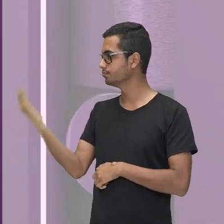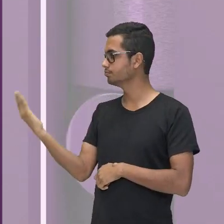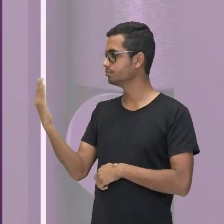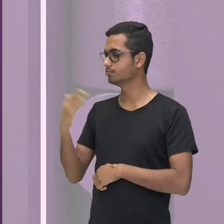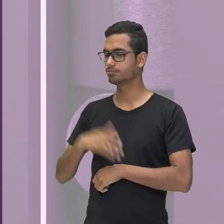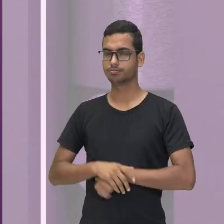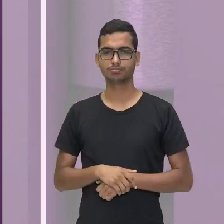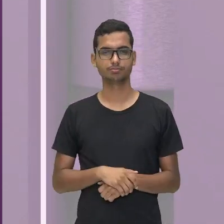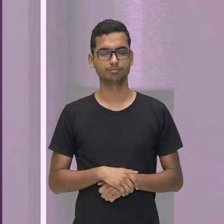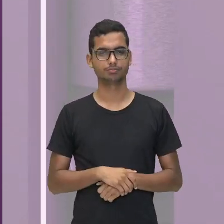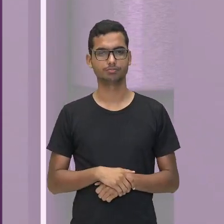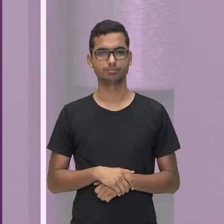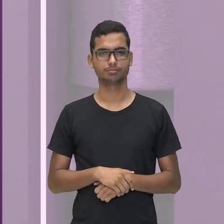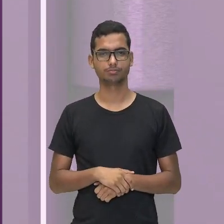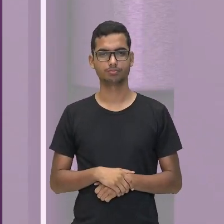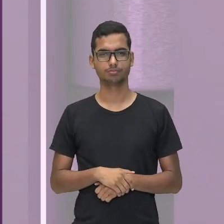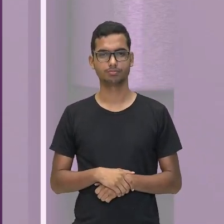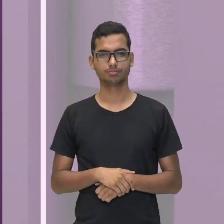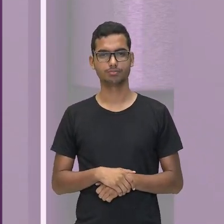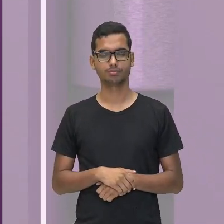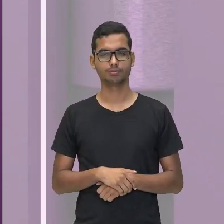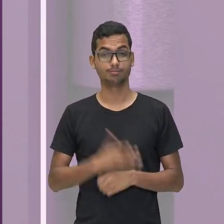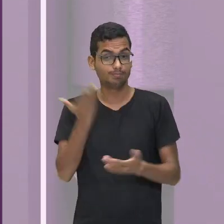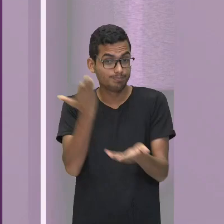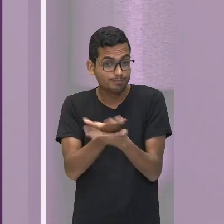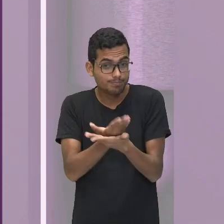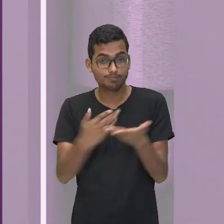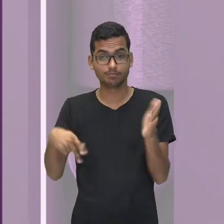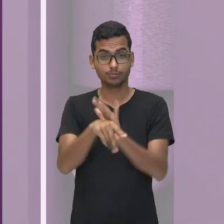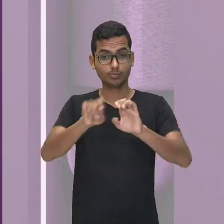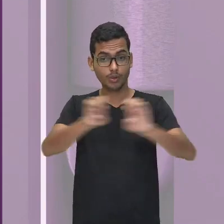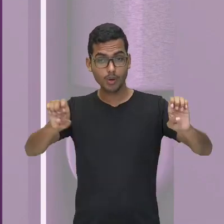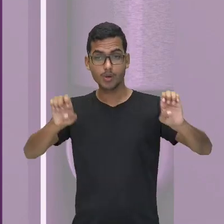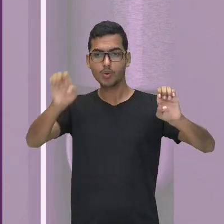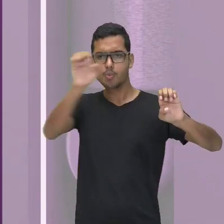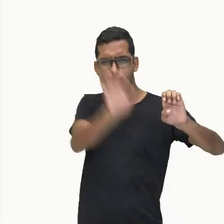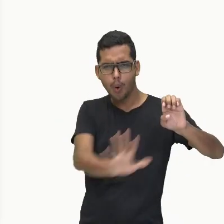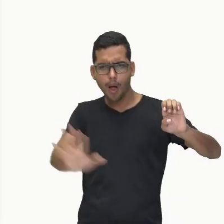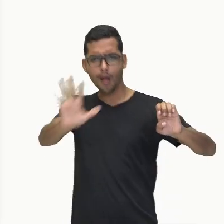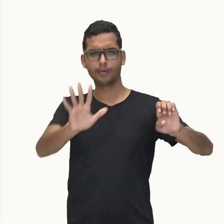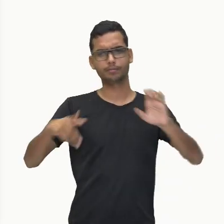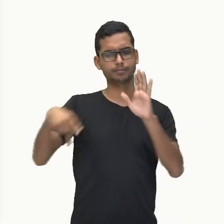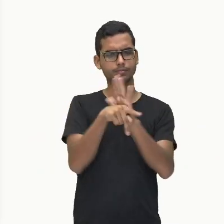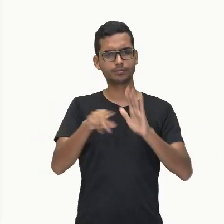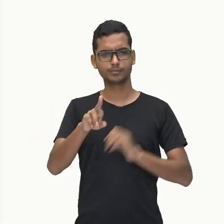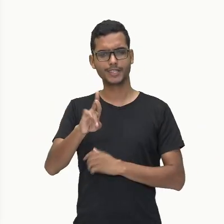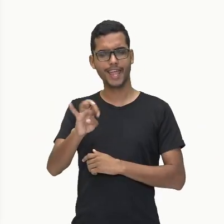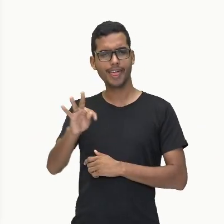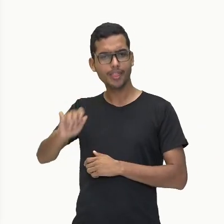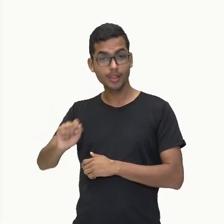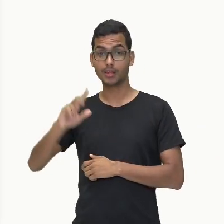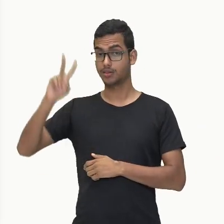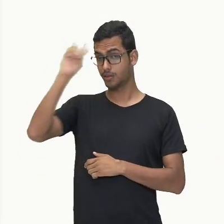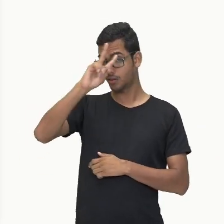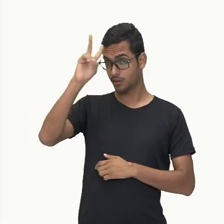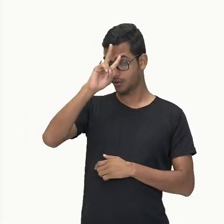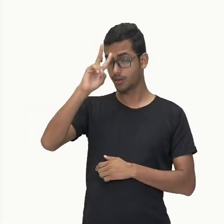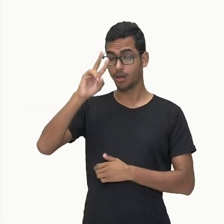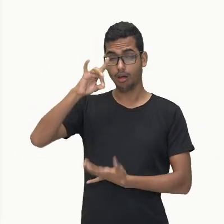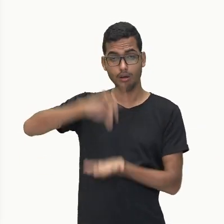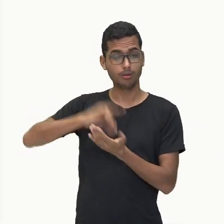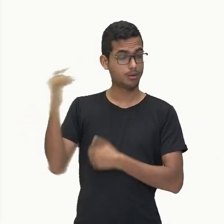Nós trabalhamos aí também, né, a equação geral da reta, e é importante que a gente lembre como é que a